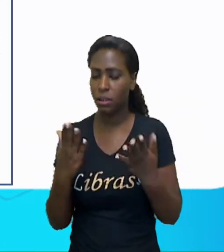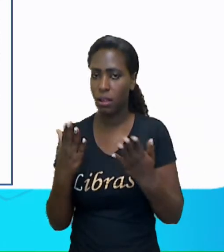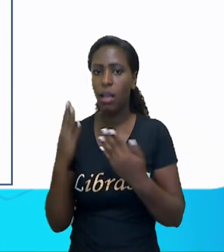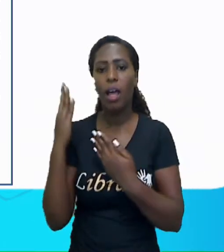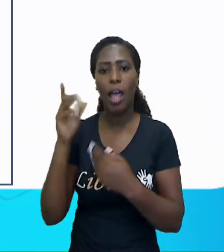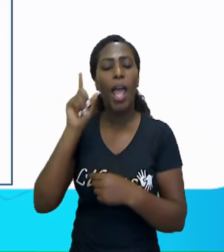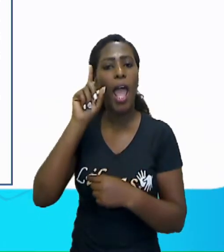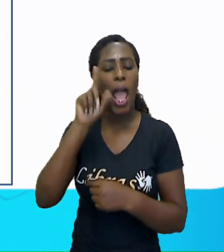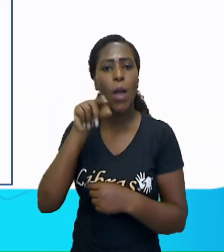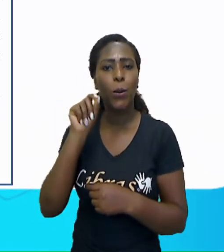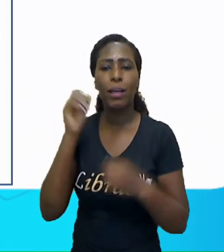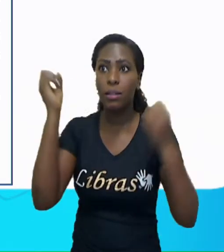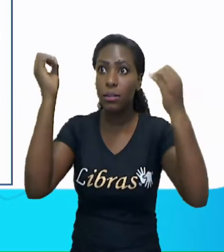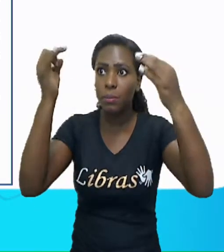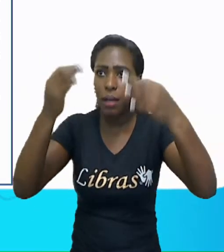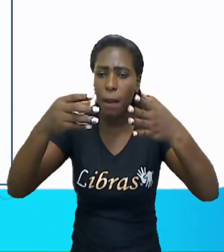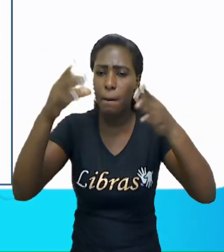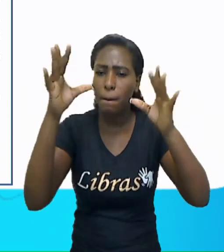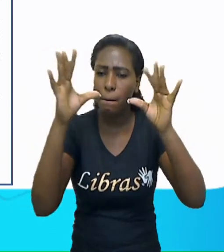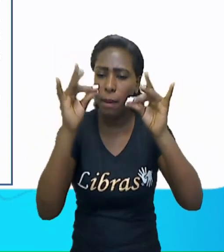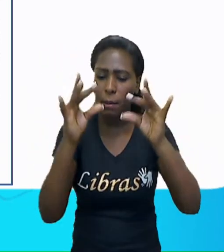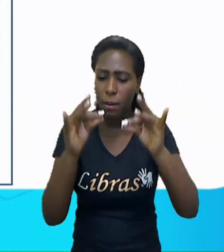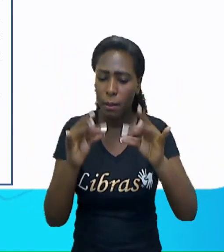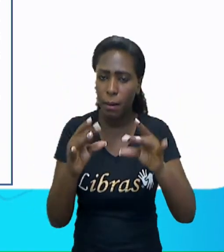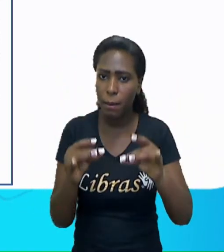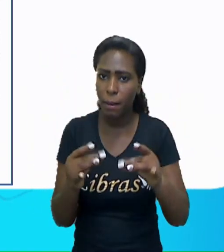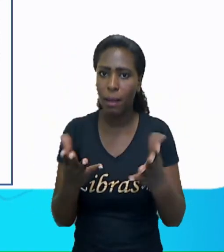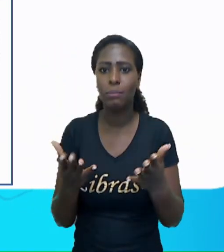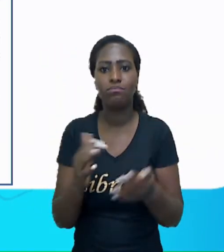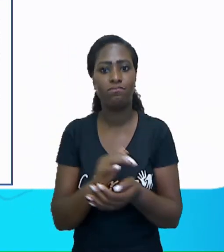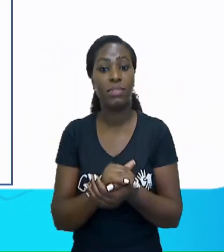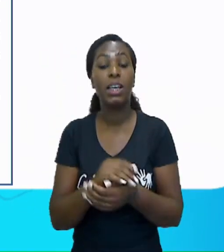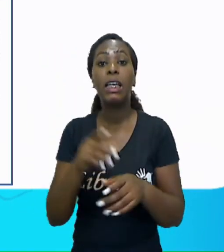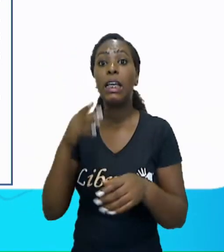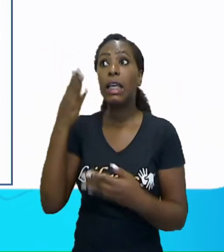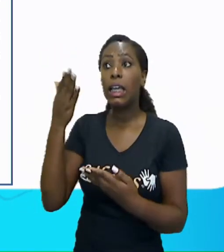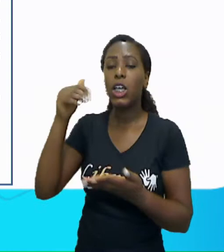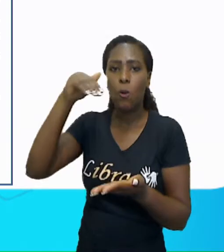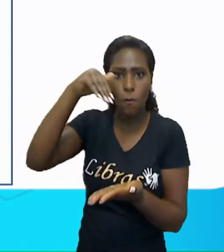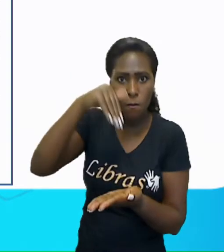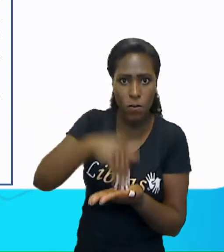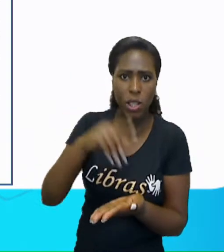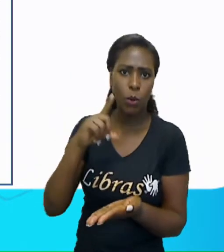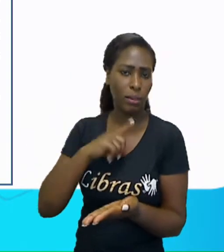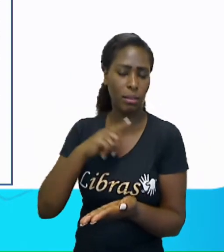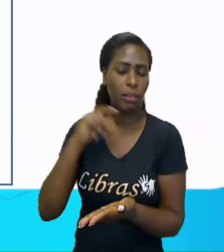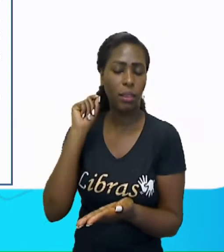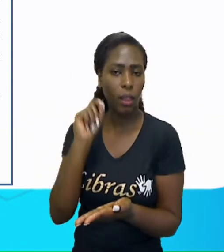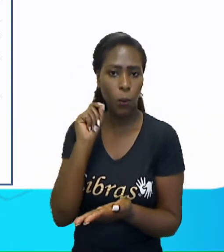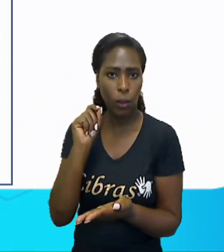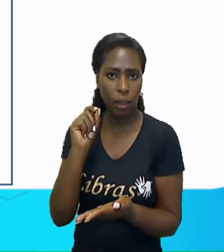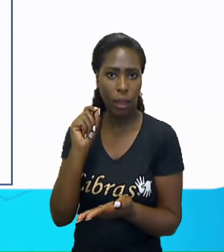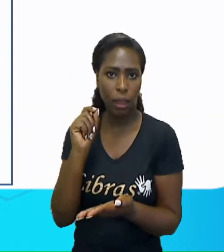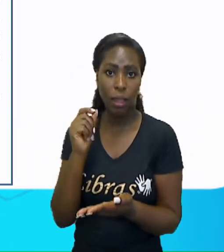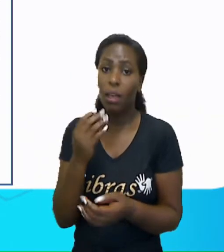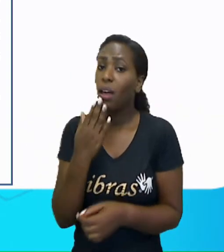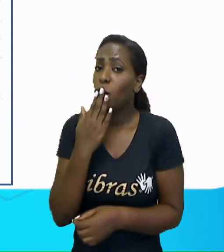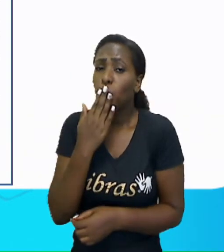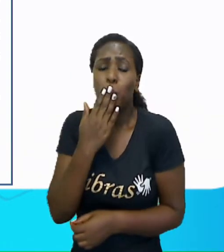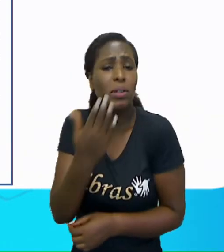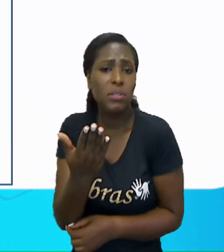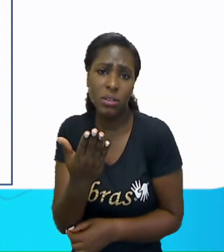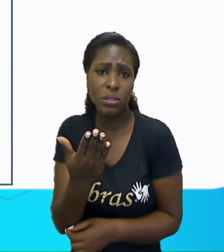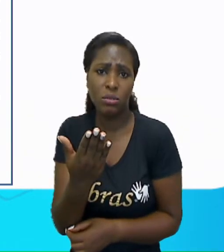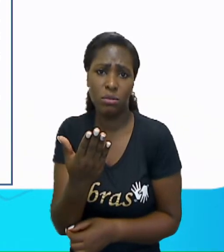regularização. Ó, peço, tá claro. E finalizo com